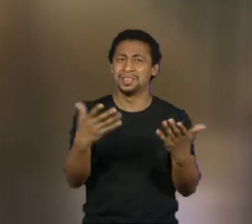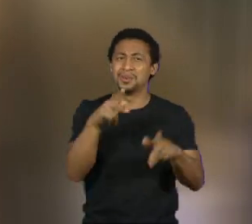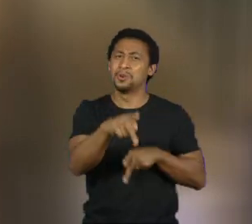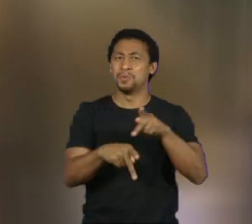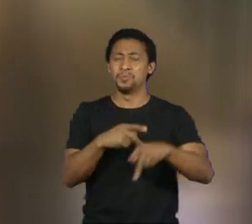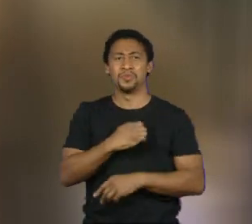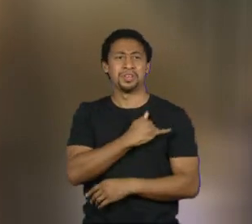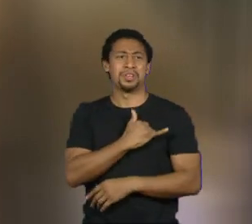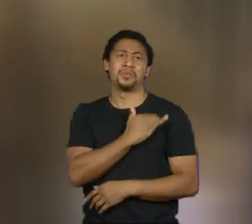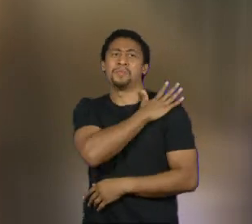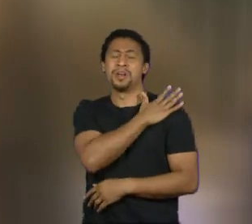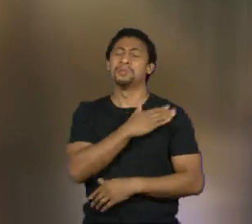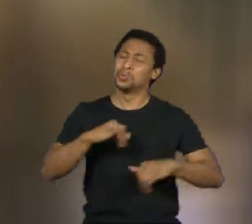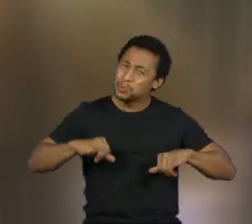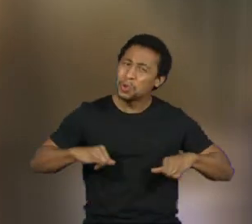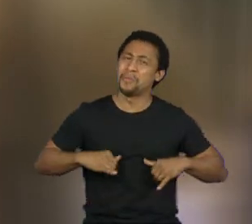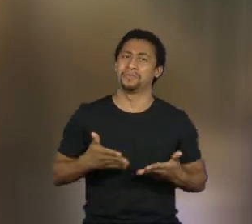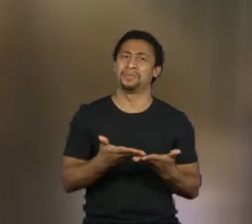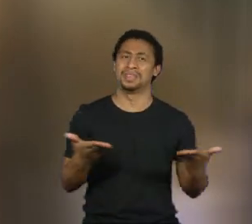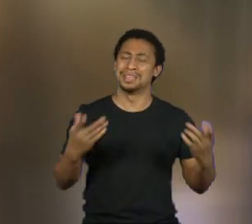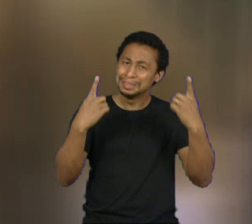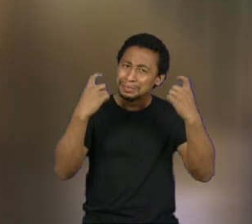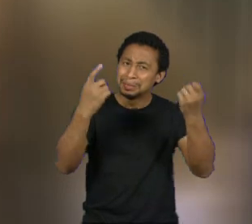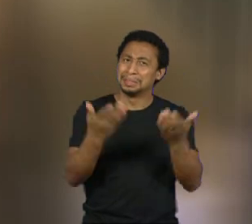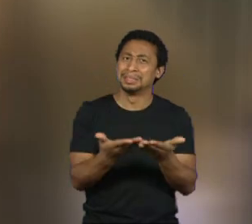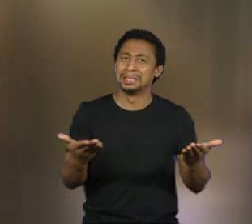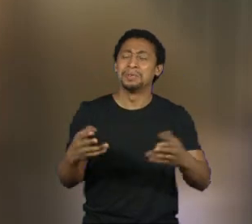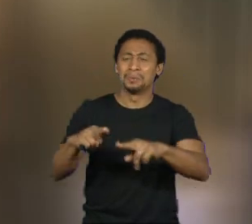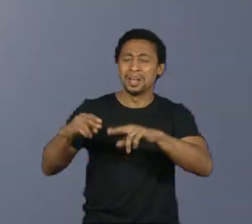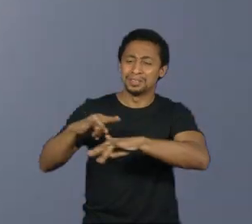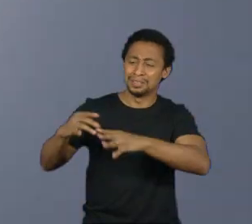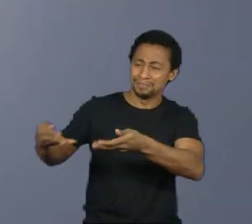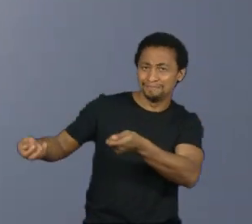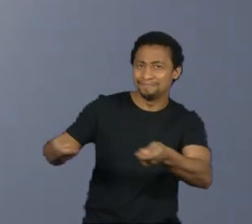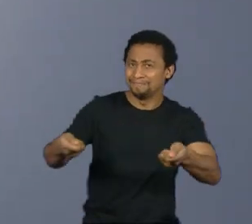crescendo diante de tamanha violência do garimpo ilegal.